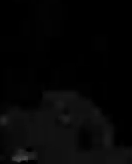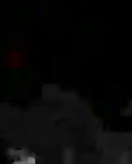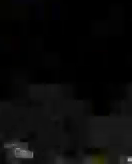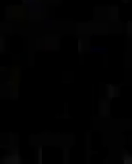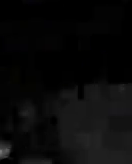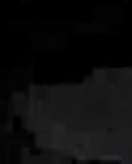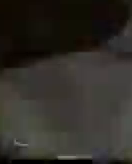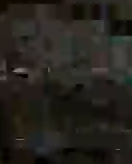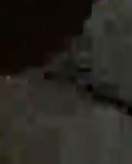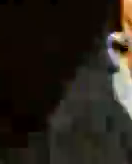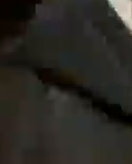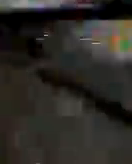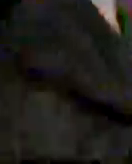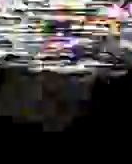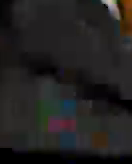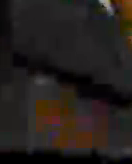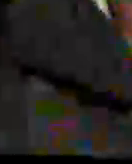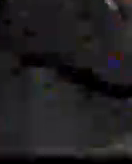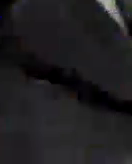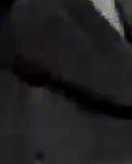sim.